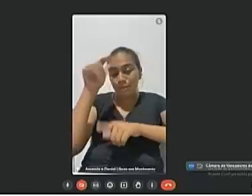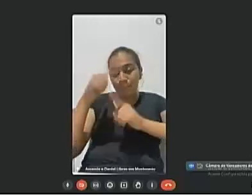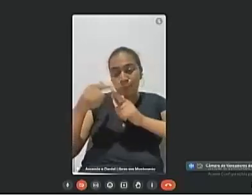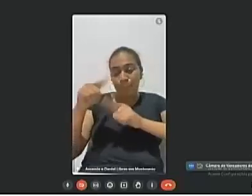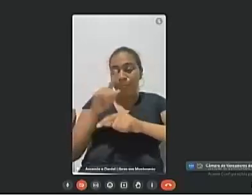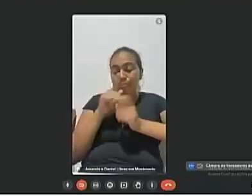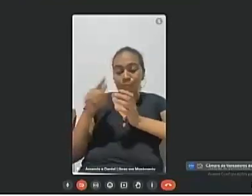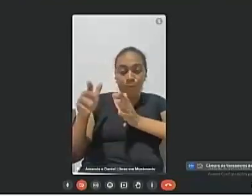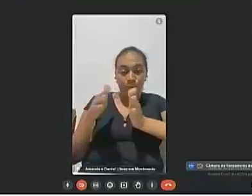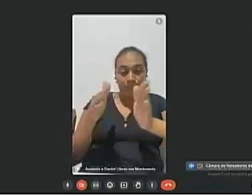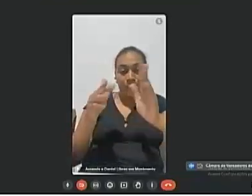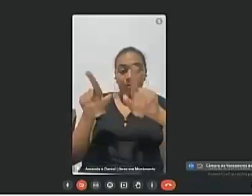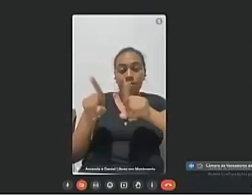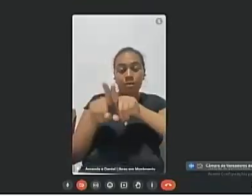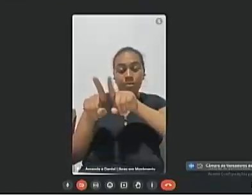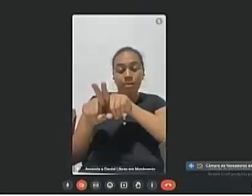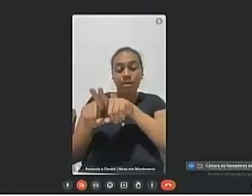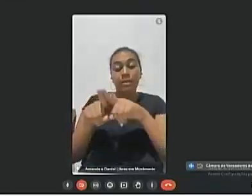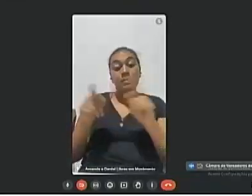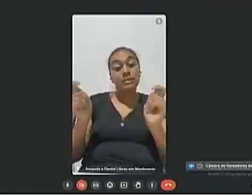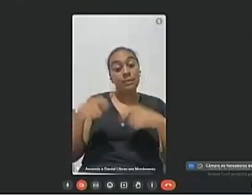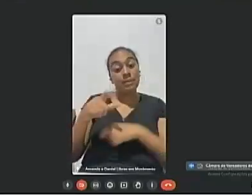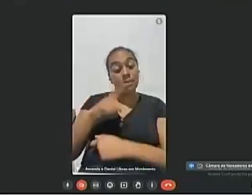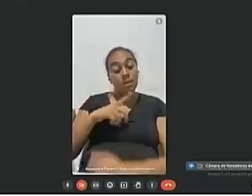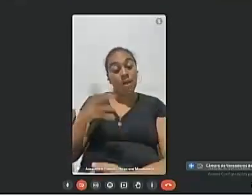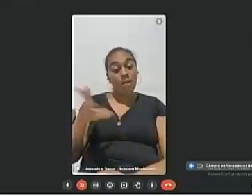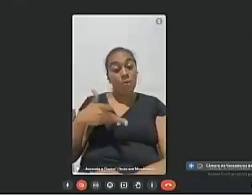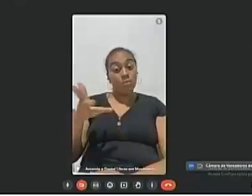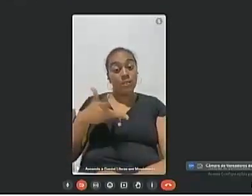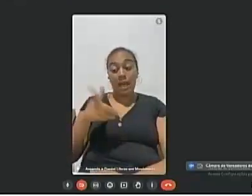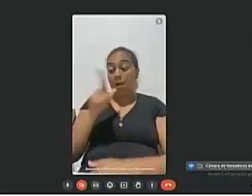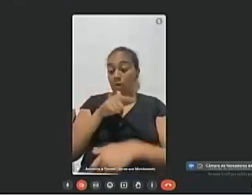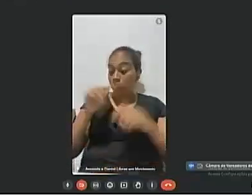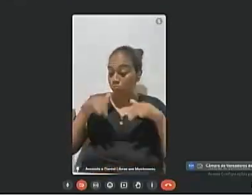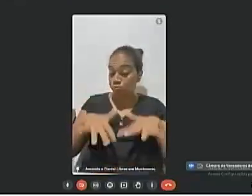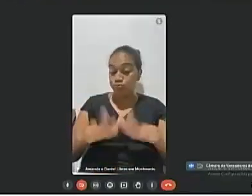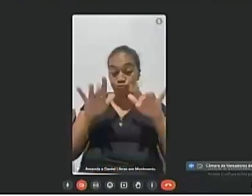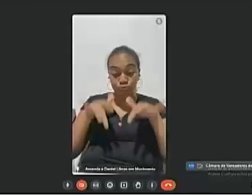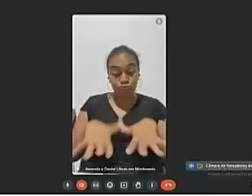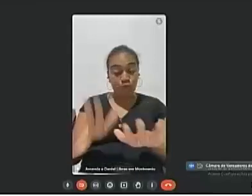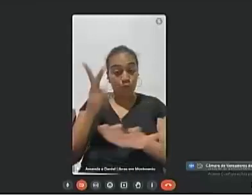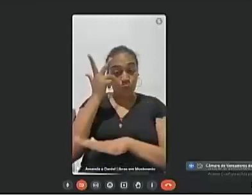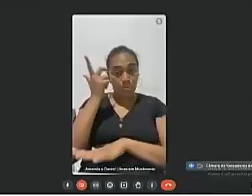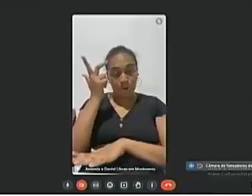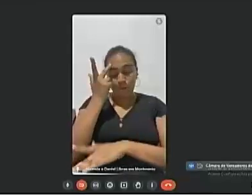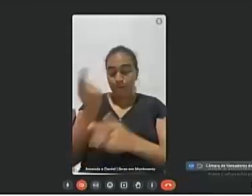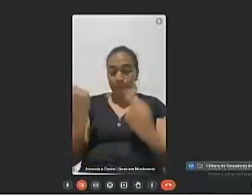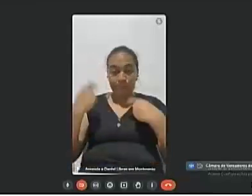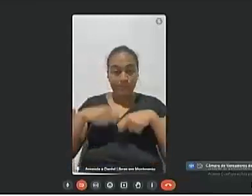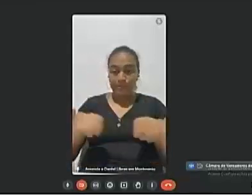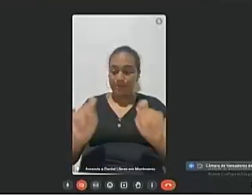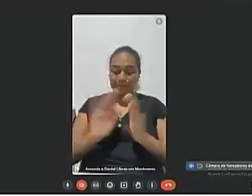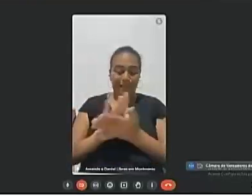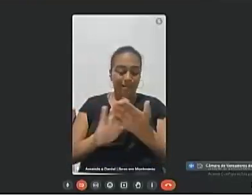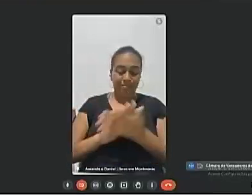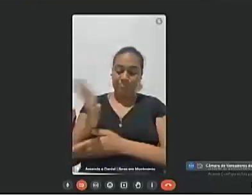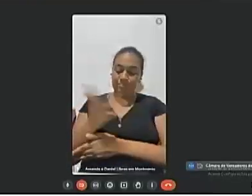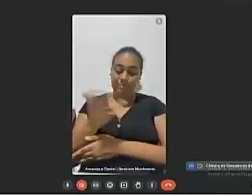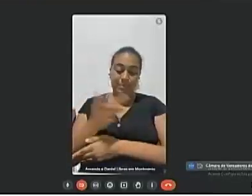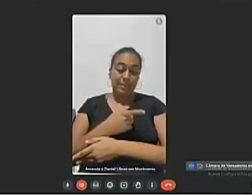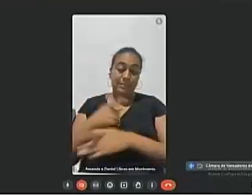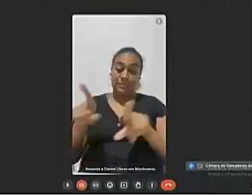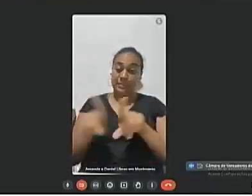profundas e mantendo a velocidade do fluxo da água, assim, não necessitando de acelerar, ele também não